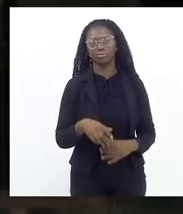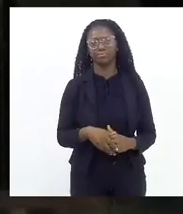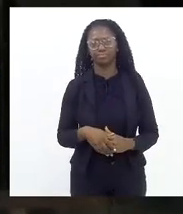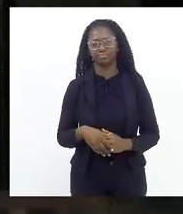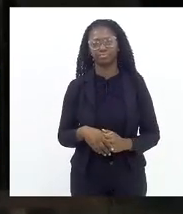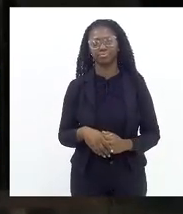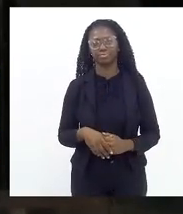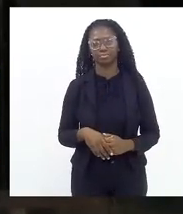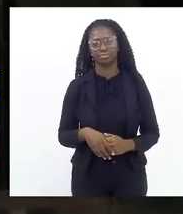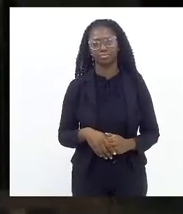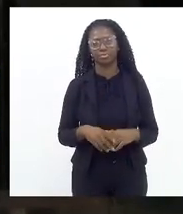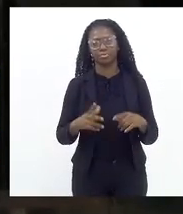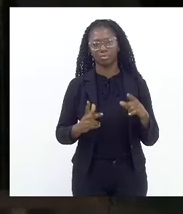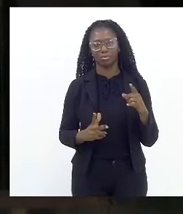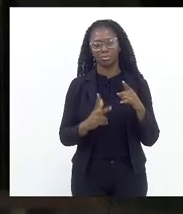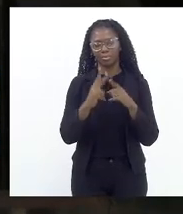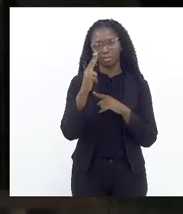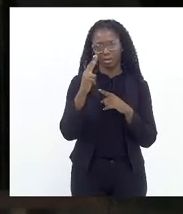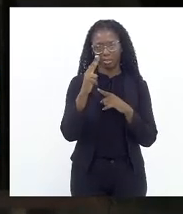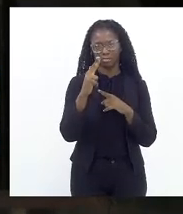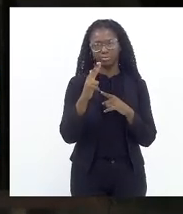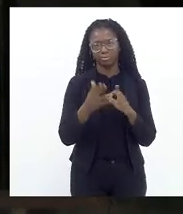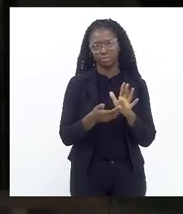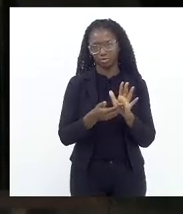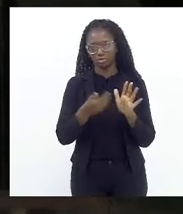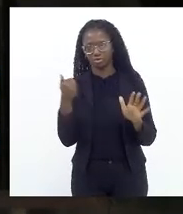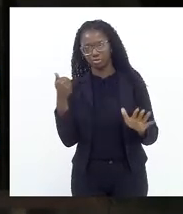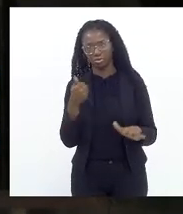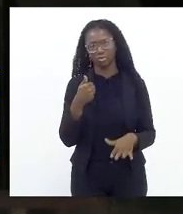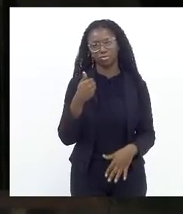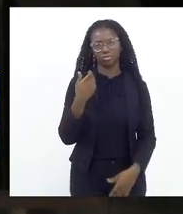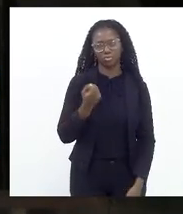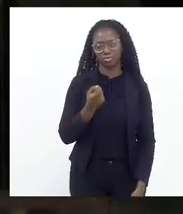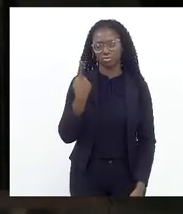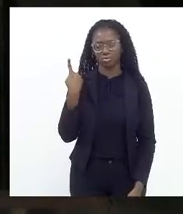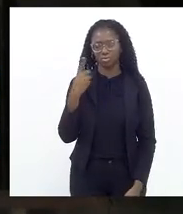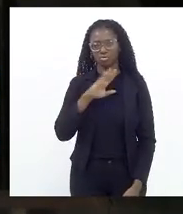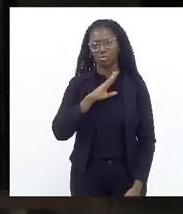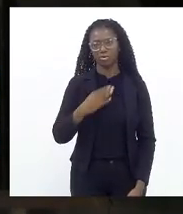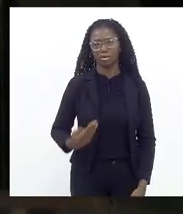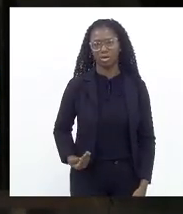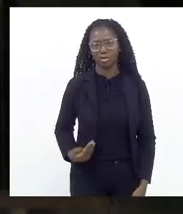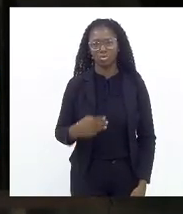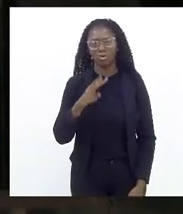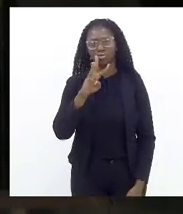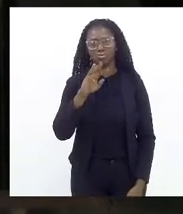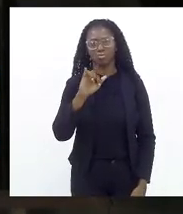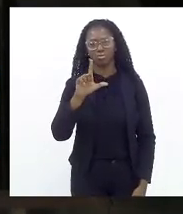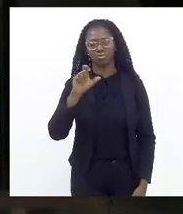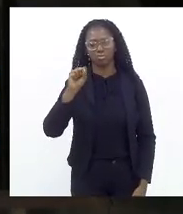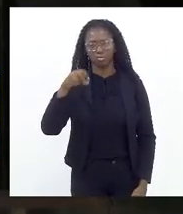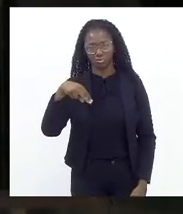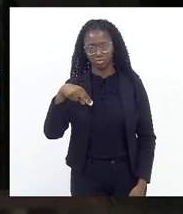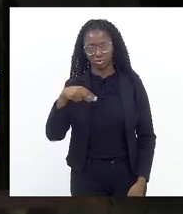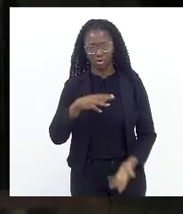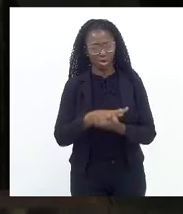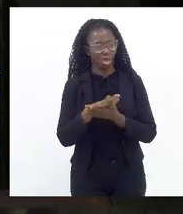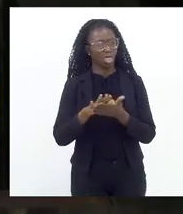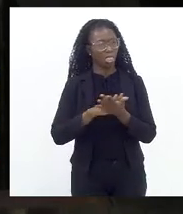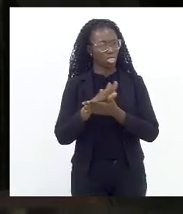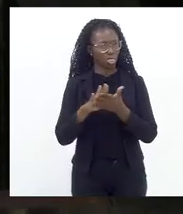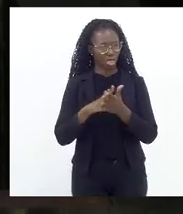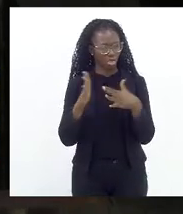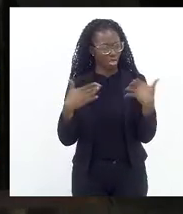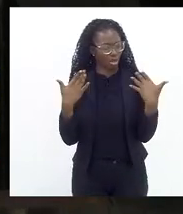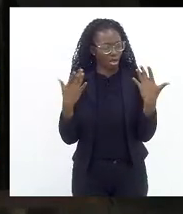impeachment, né, na deposição do ex-governador Wilson Witzel. Nada disso foi feito com alegria. Tudo isso é muito trágico